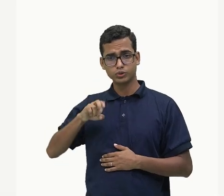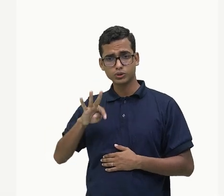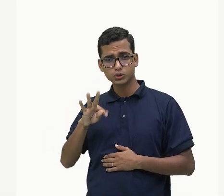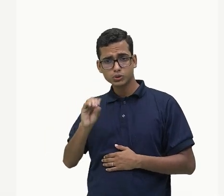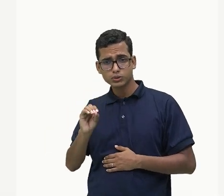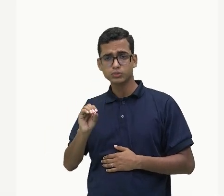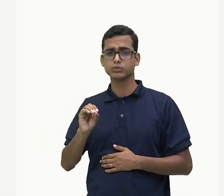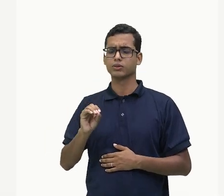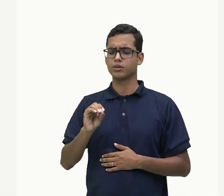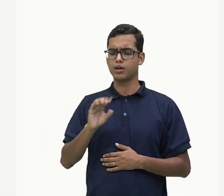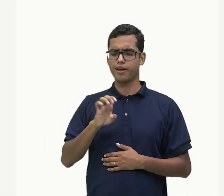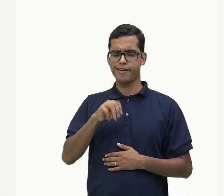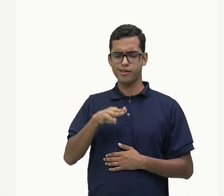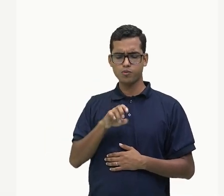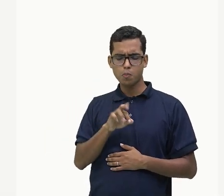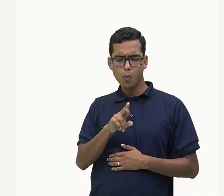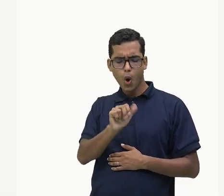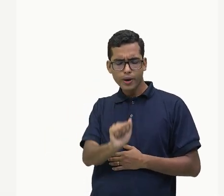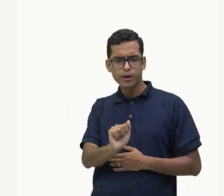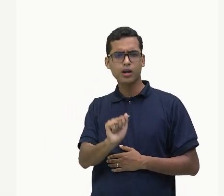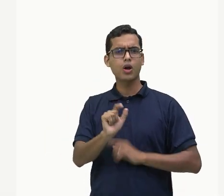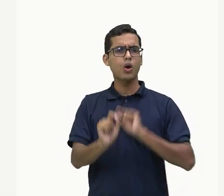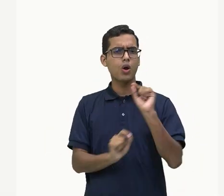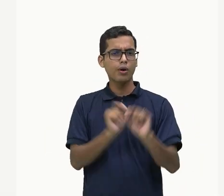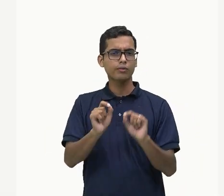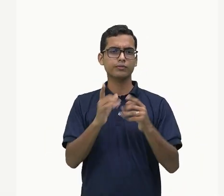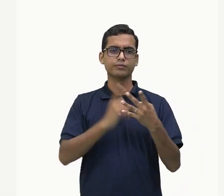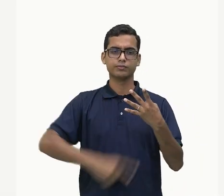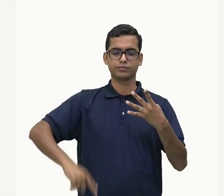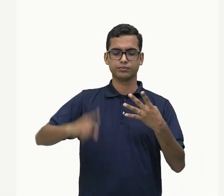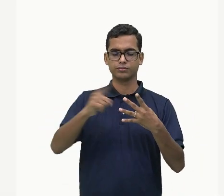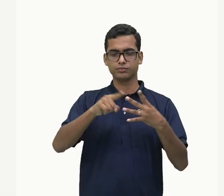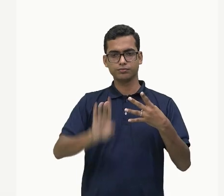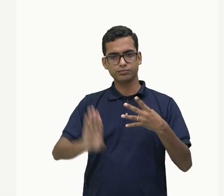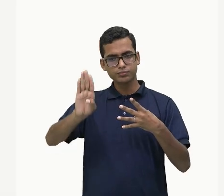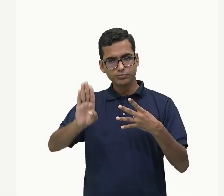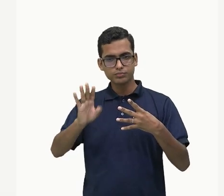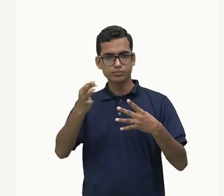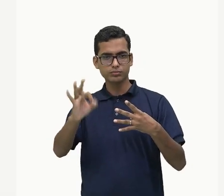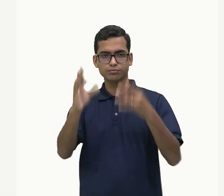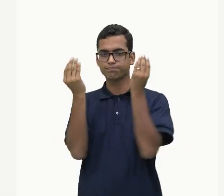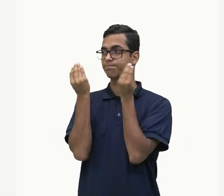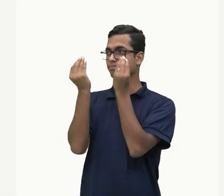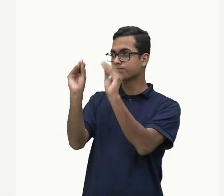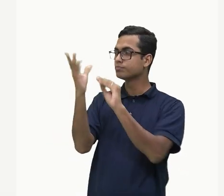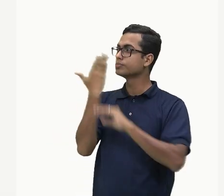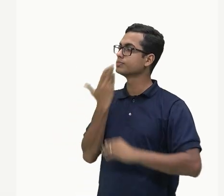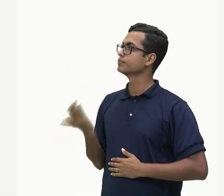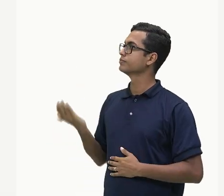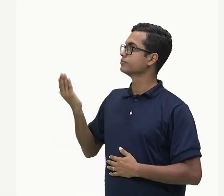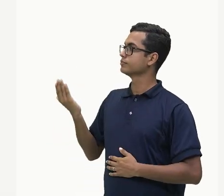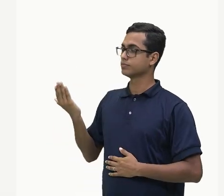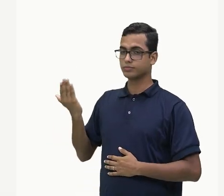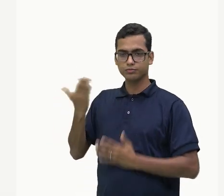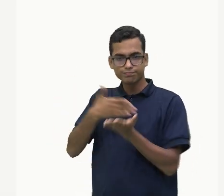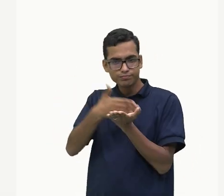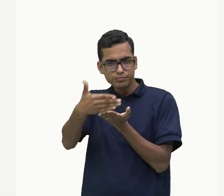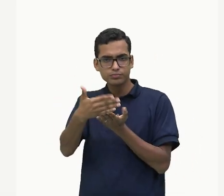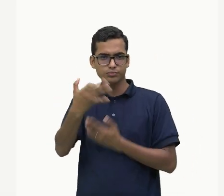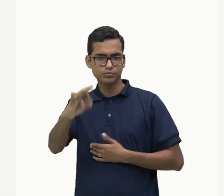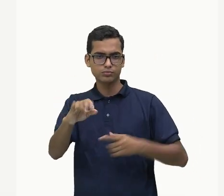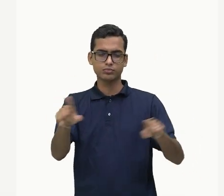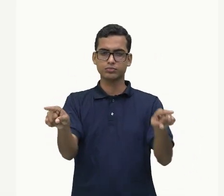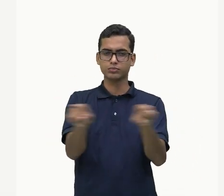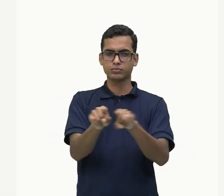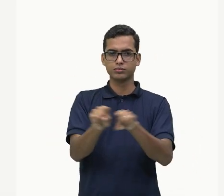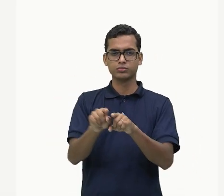for a walk, eles foram caminhar. Então, não vai caber, mas é a letra B aqui, tá, gente, que vai preencher aqui. Even though